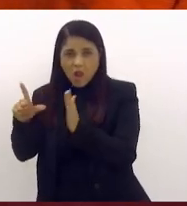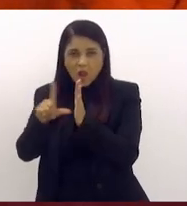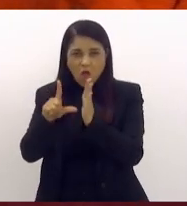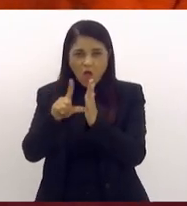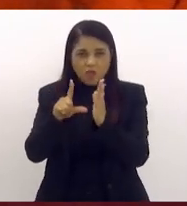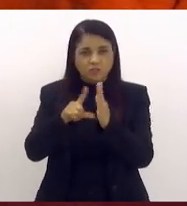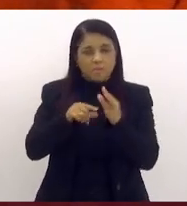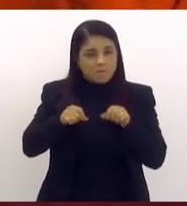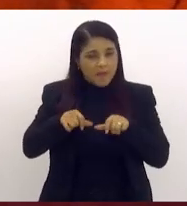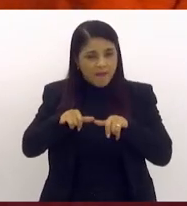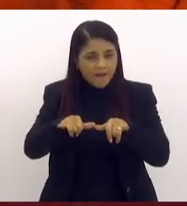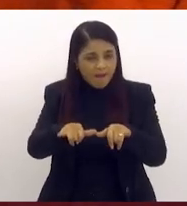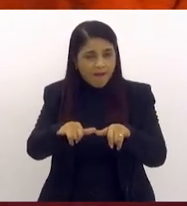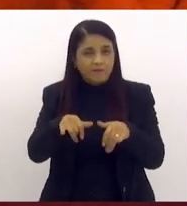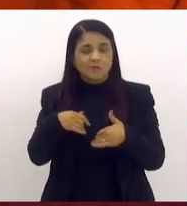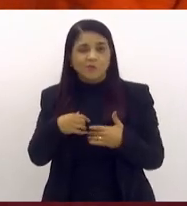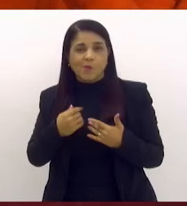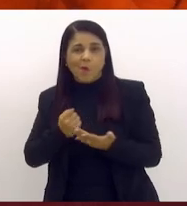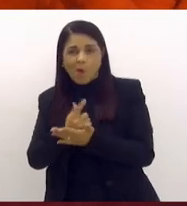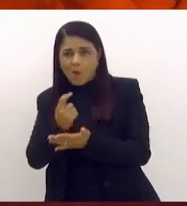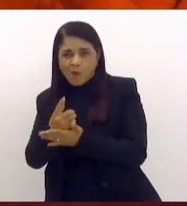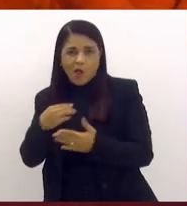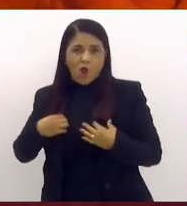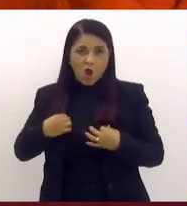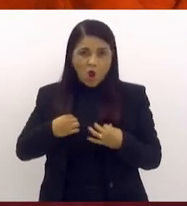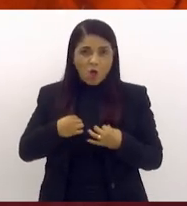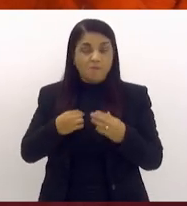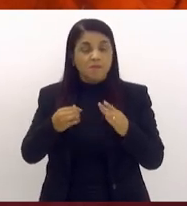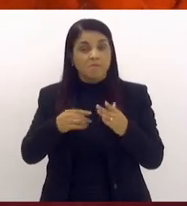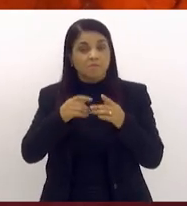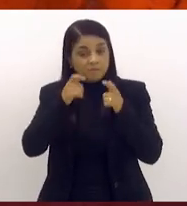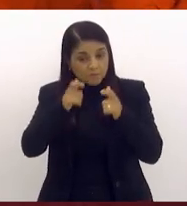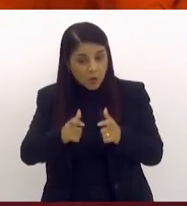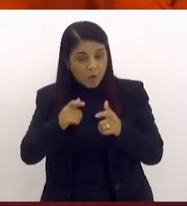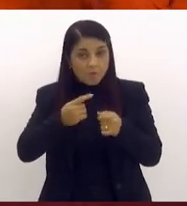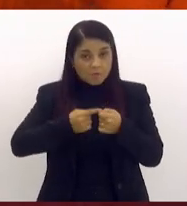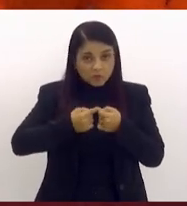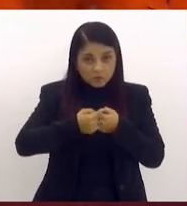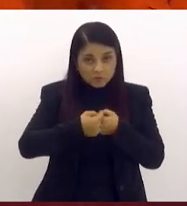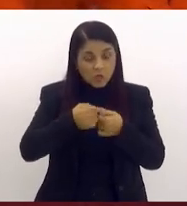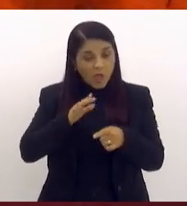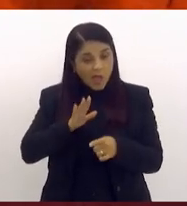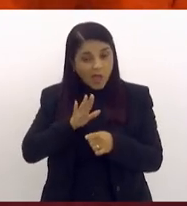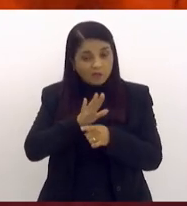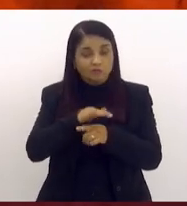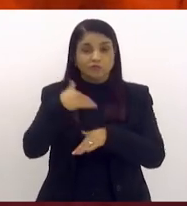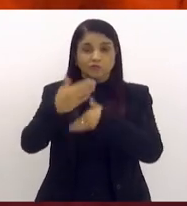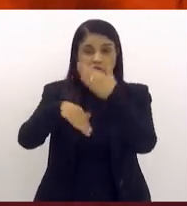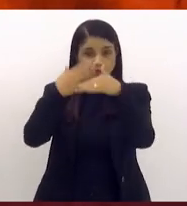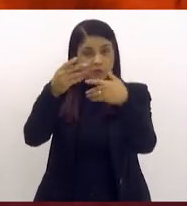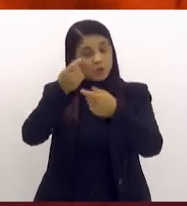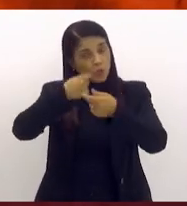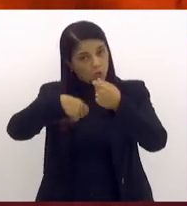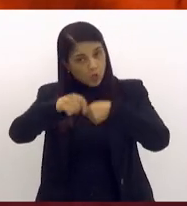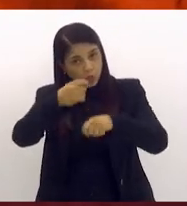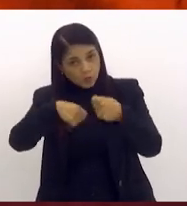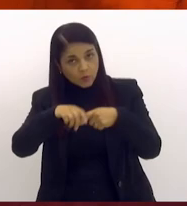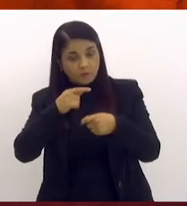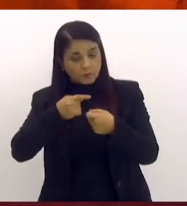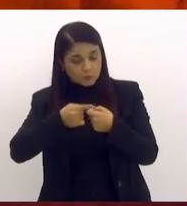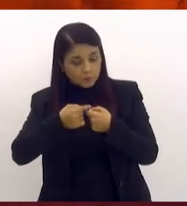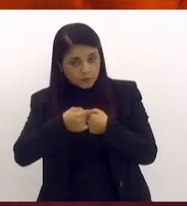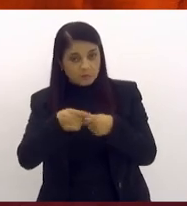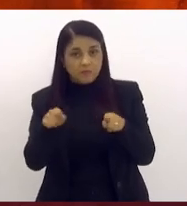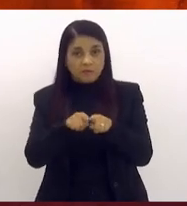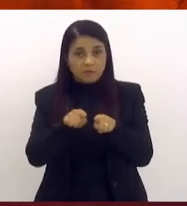mercadinho na loja de roupa ele possa audar no desenvolvimento não só econômico do município